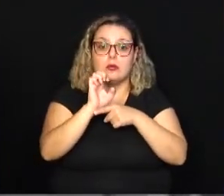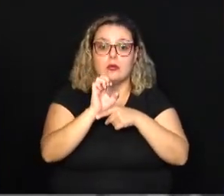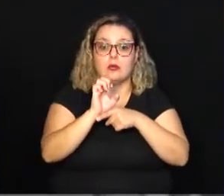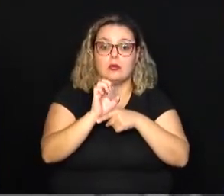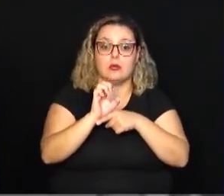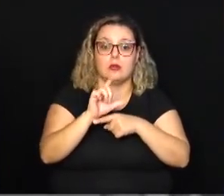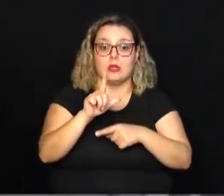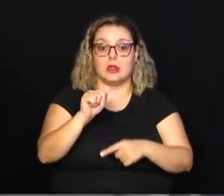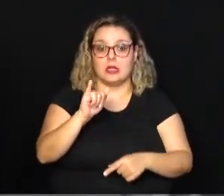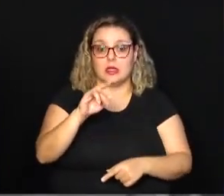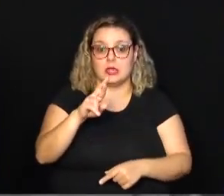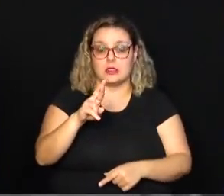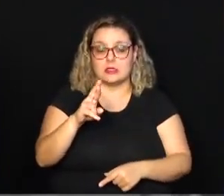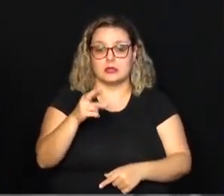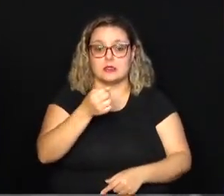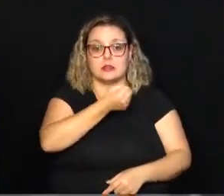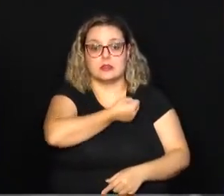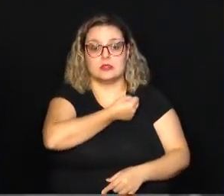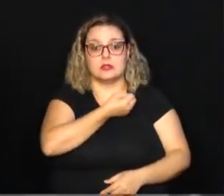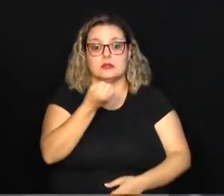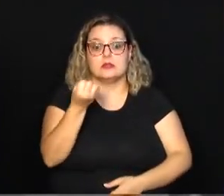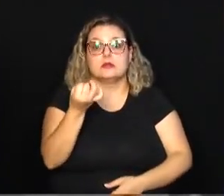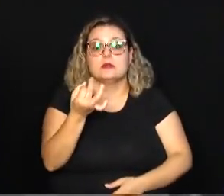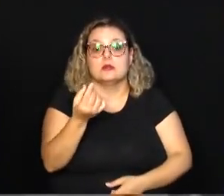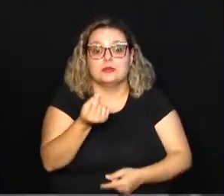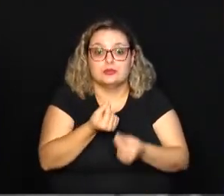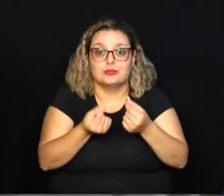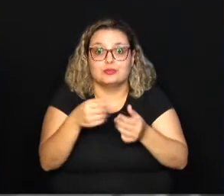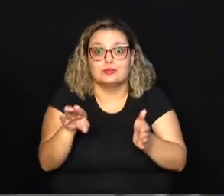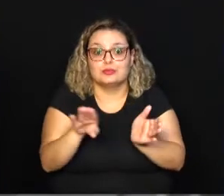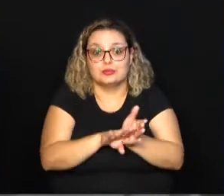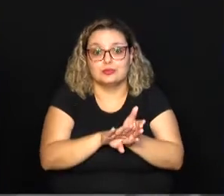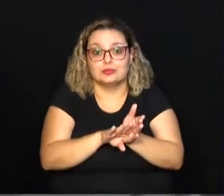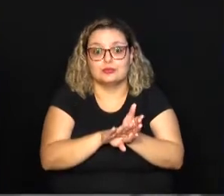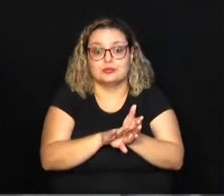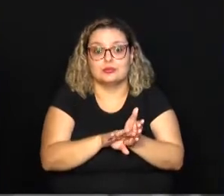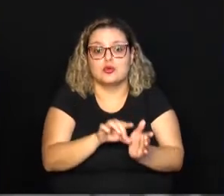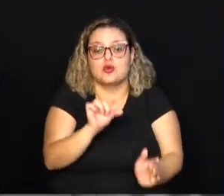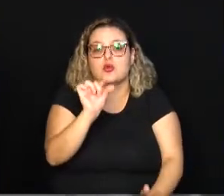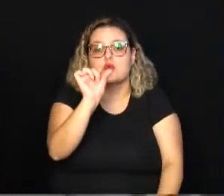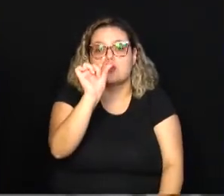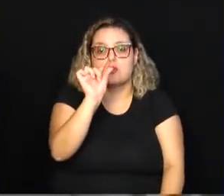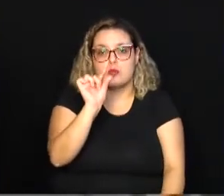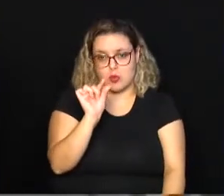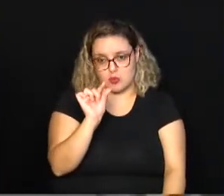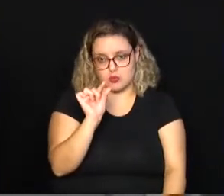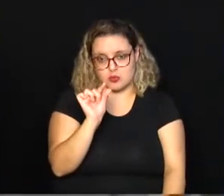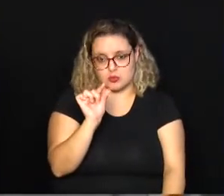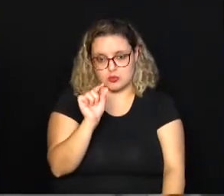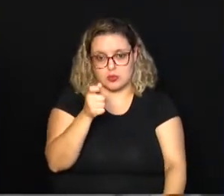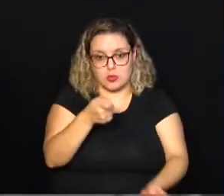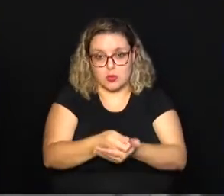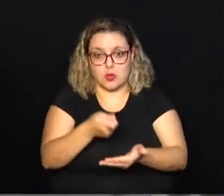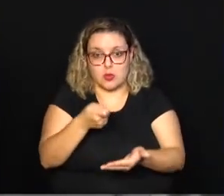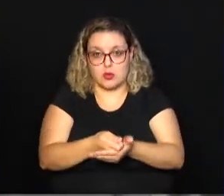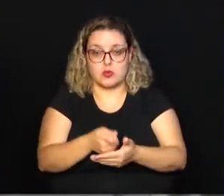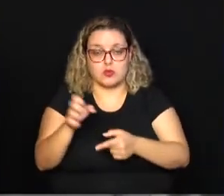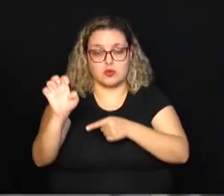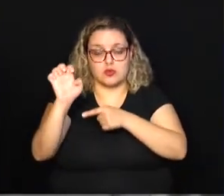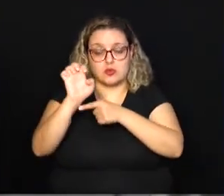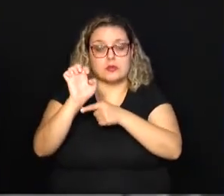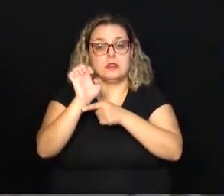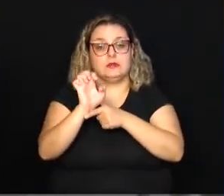estava enumerando a quantidade de dinheiro que chegou aqui. Um pouco, agora, sob muita pressão do Estado.